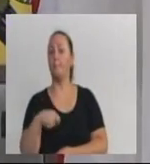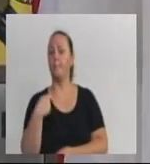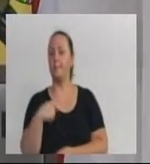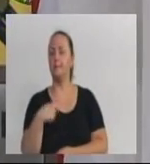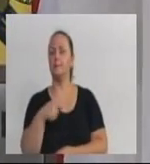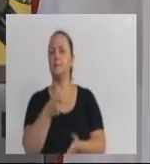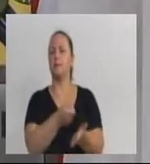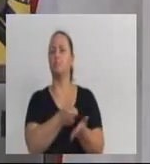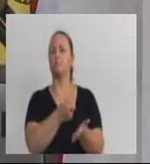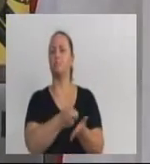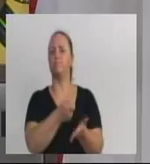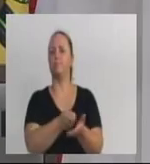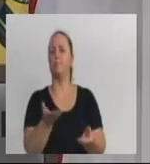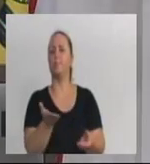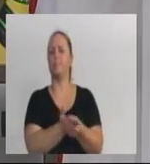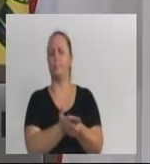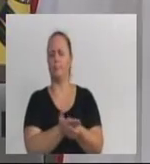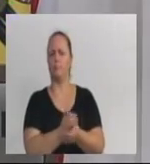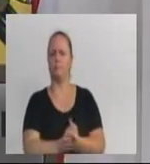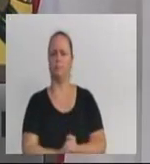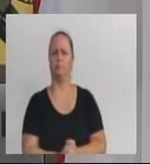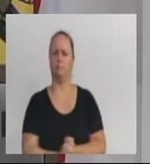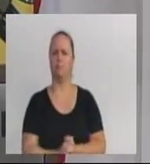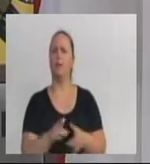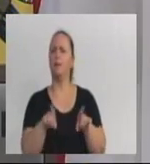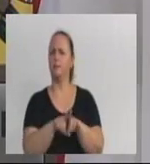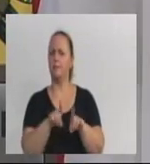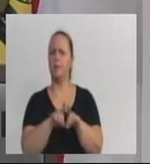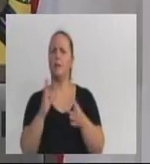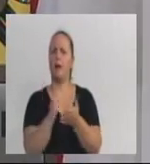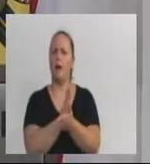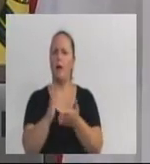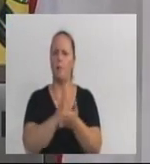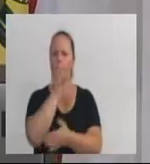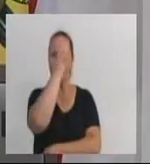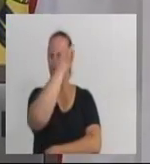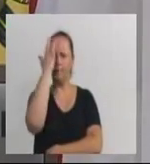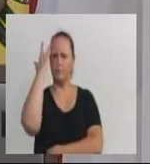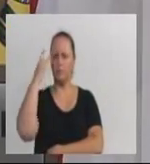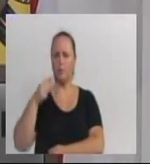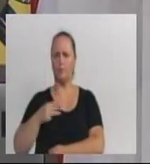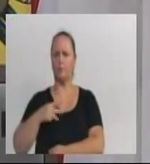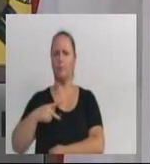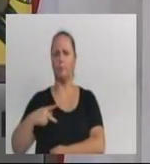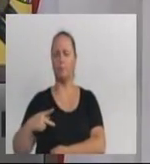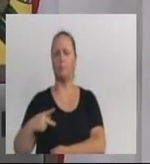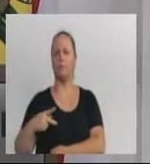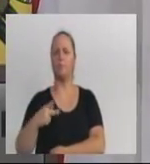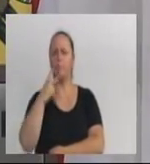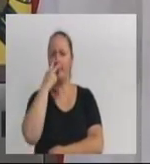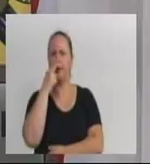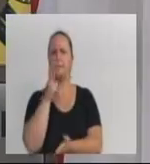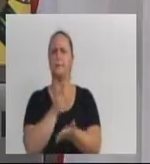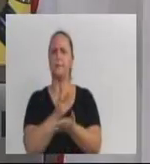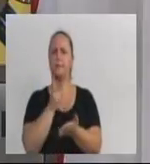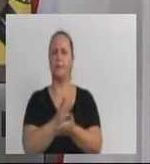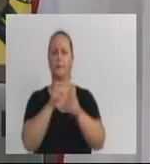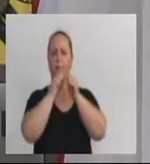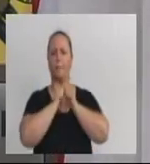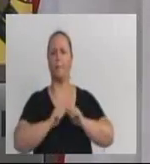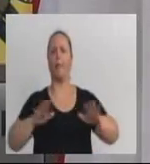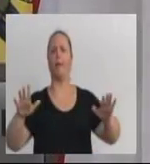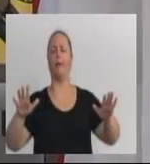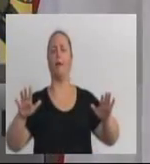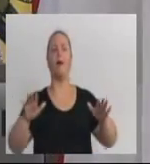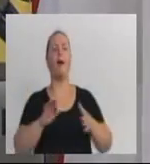e membros do Ministério Público ir para a imprensa e de cada 5 palavras que falam, 4